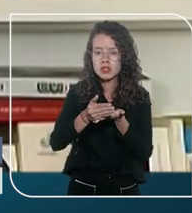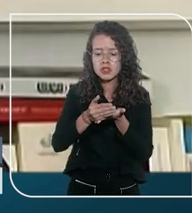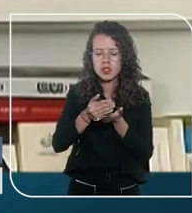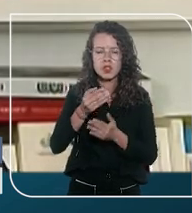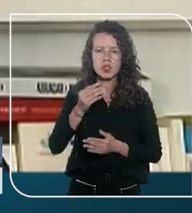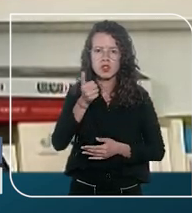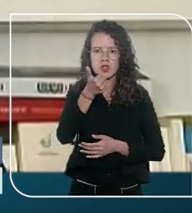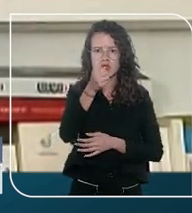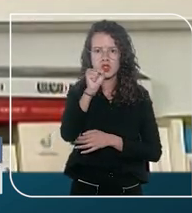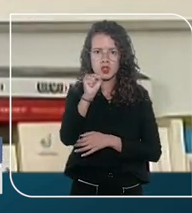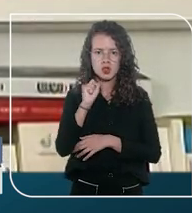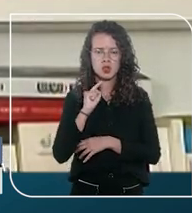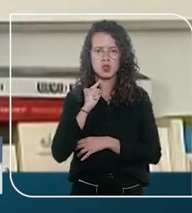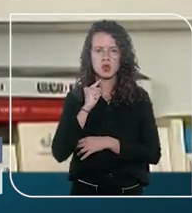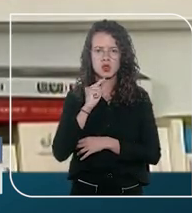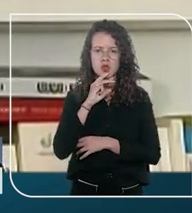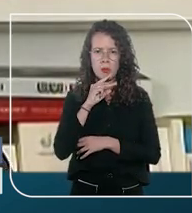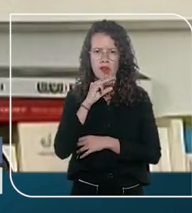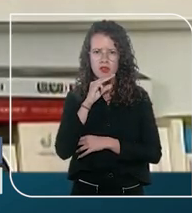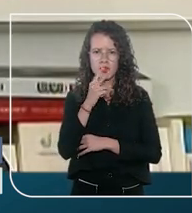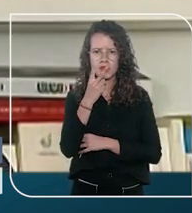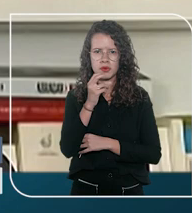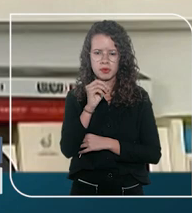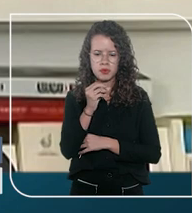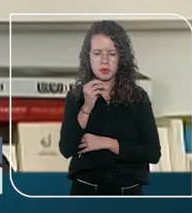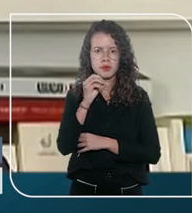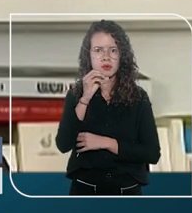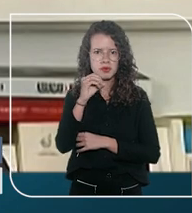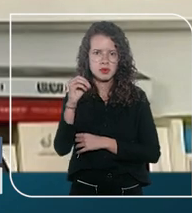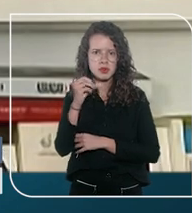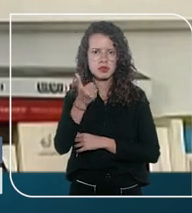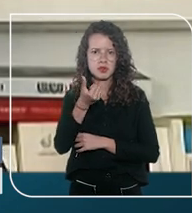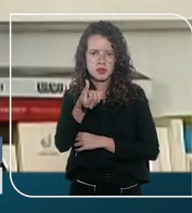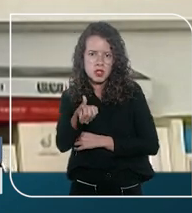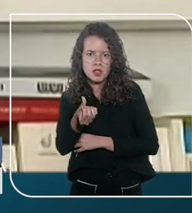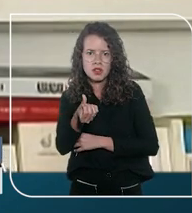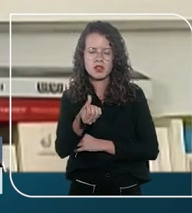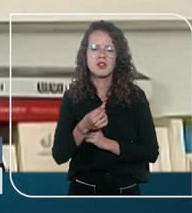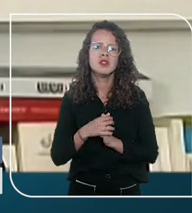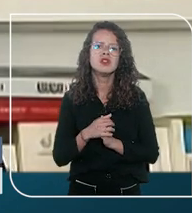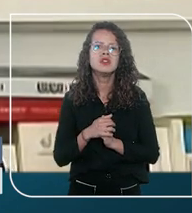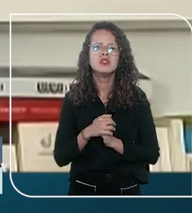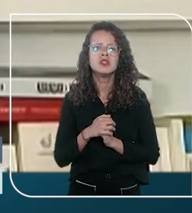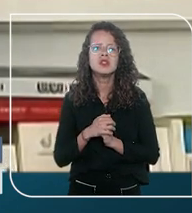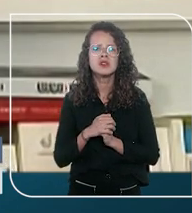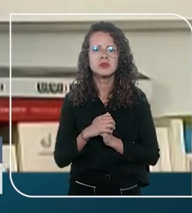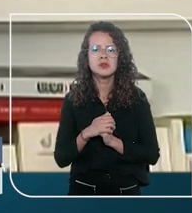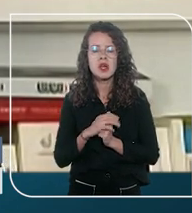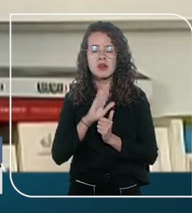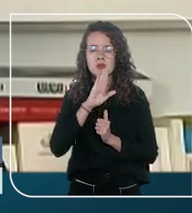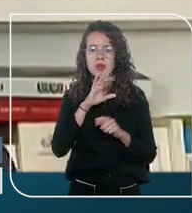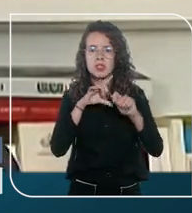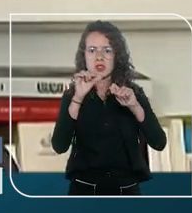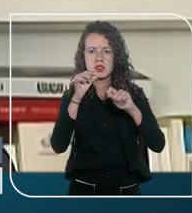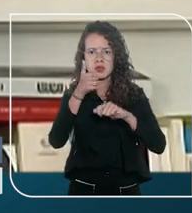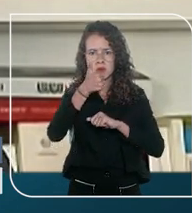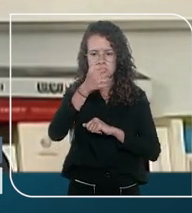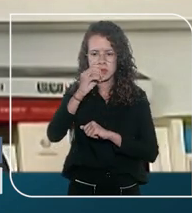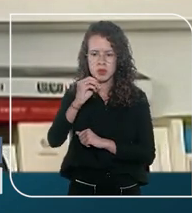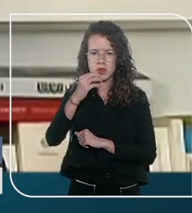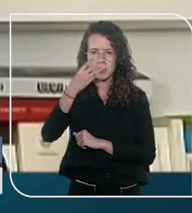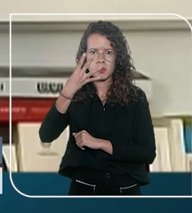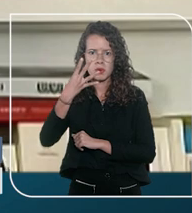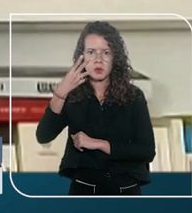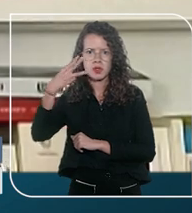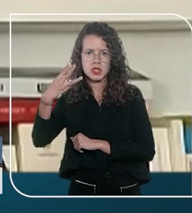2016, teve um ano de vacácio, e depois entra em vigência dia 18 de março de 2016, mas o 1043, eu tinha mencionado, né, que